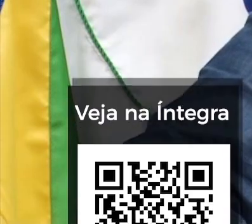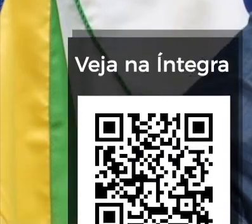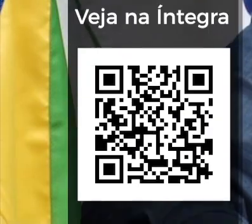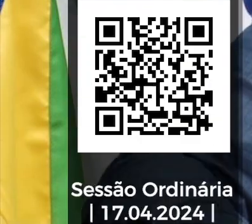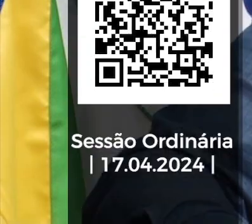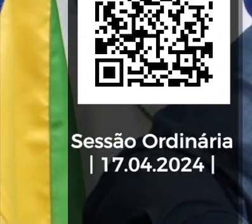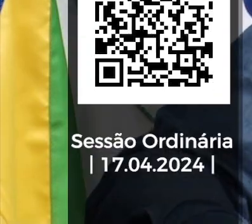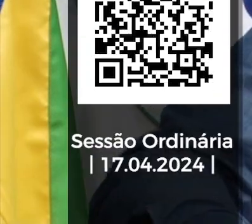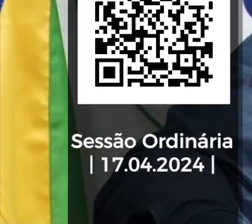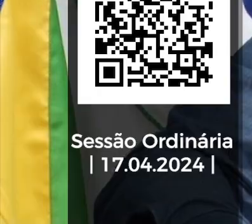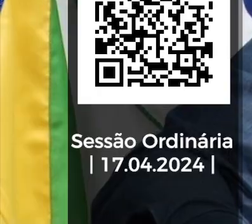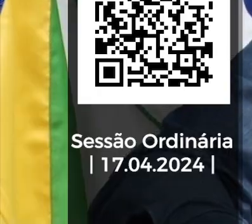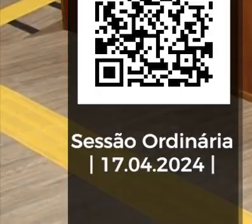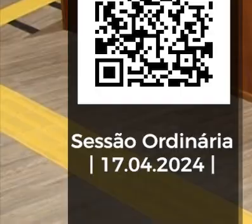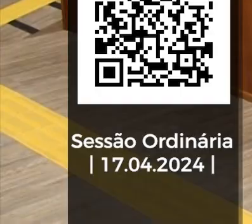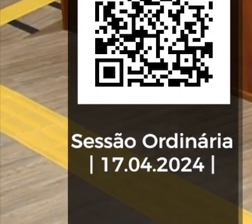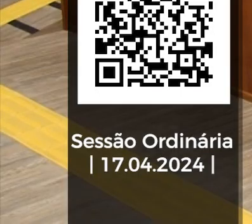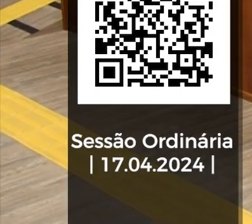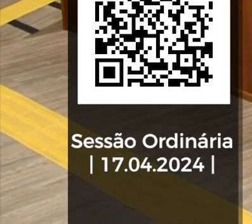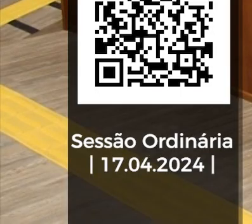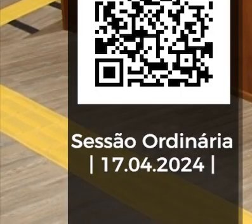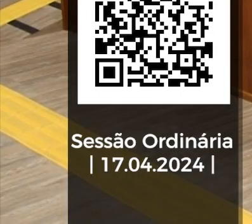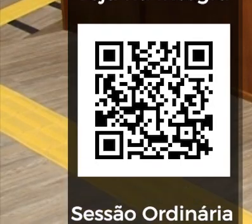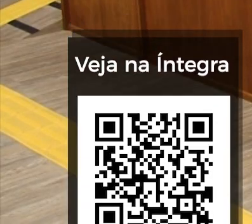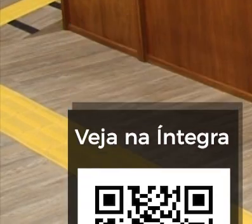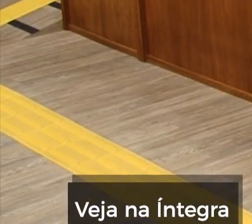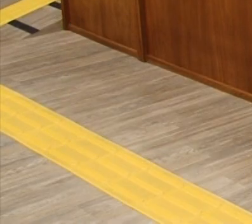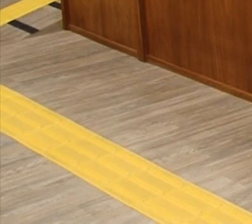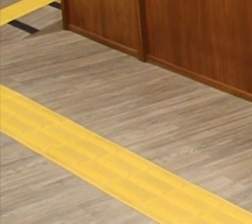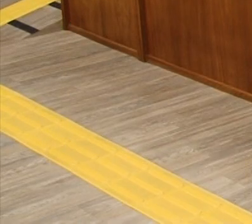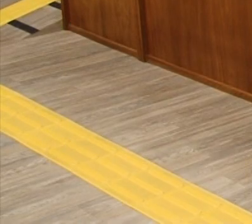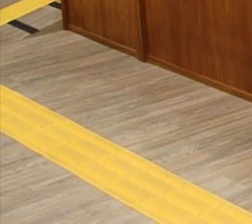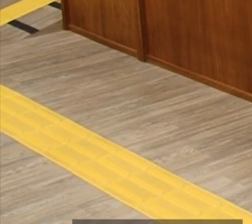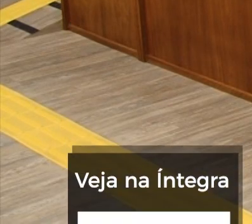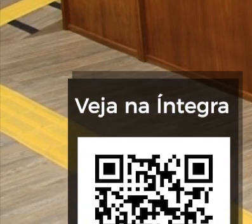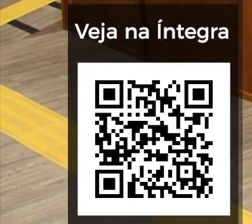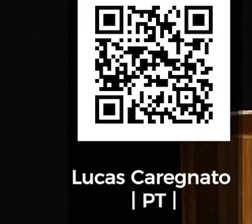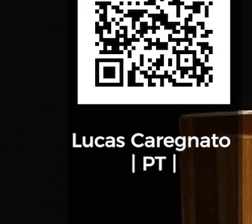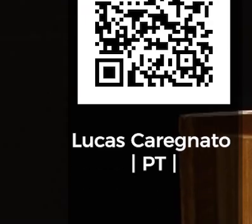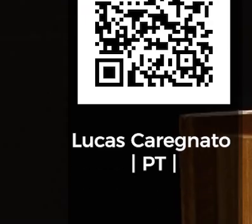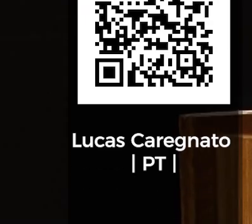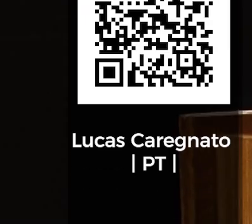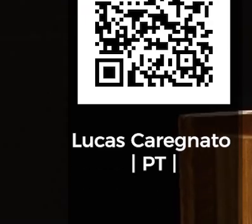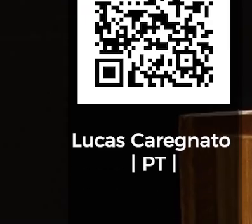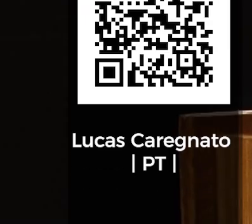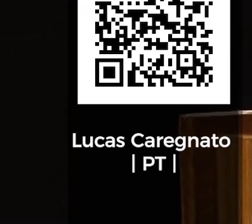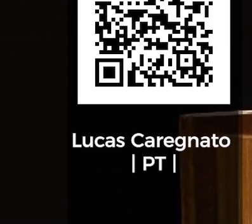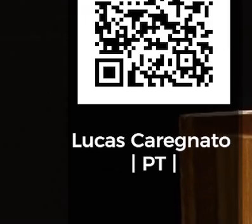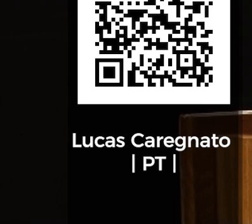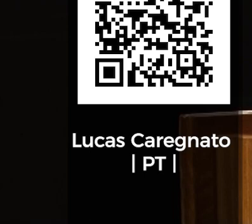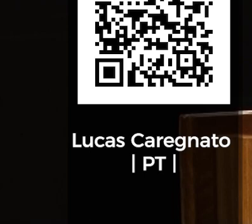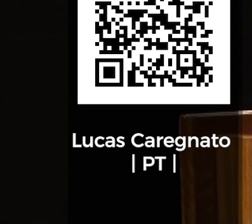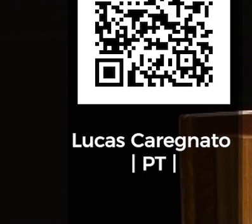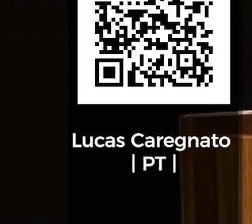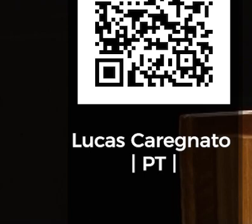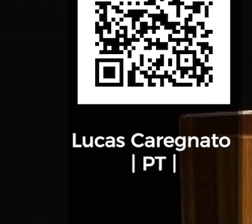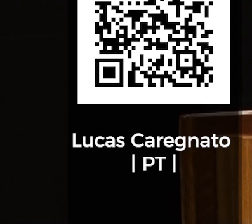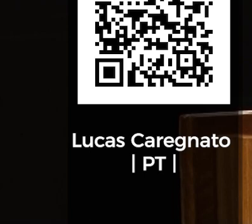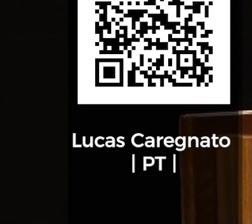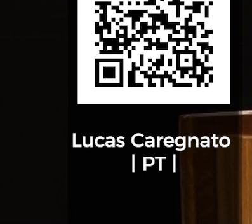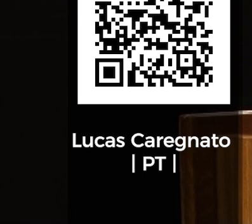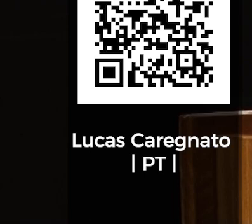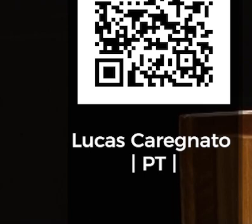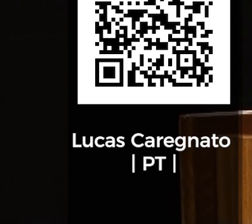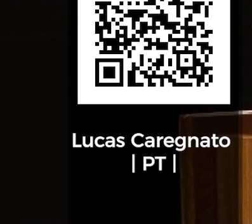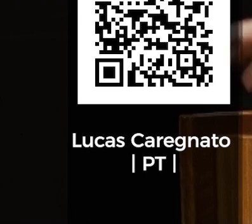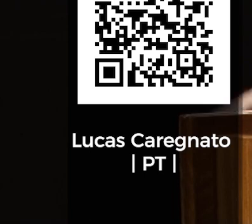foi o vereador Lucas Carenhato, que questionou o executivo sobre os recursos do governo federal destinados para ações dos agentes comunitários